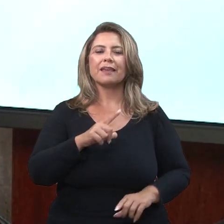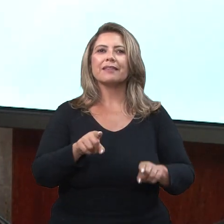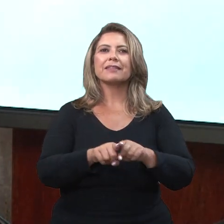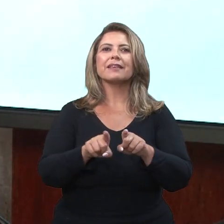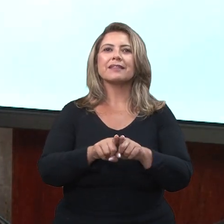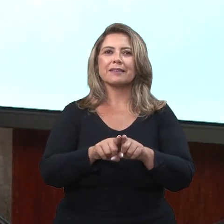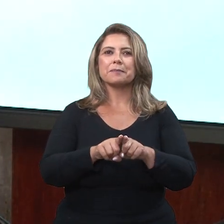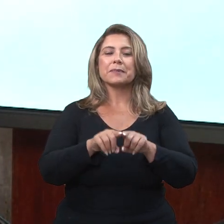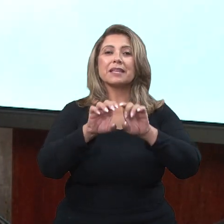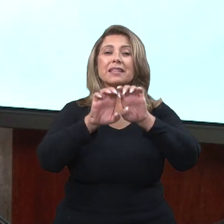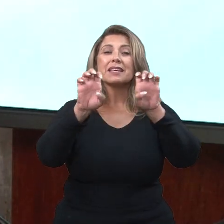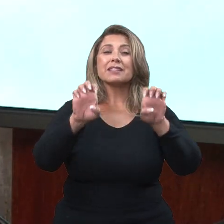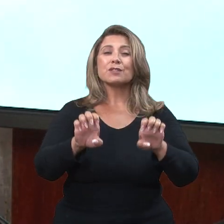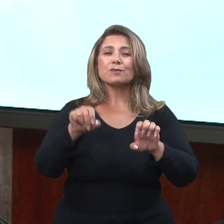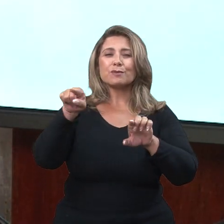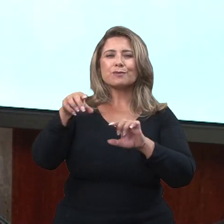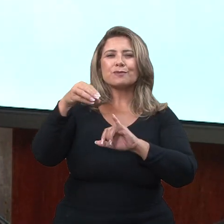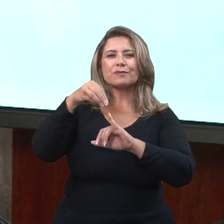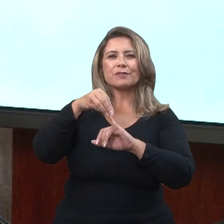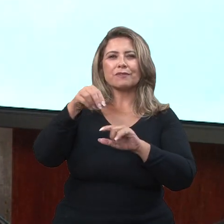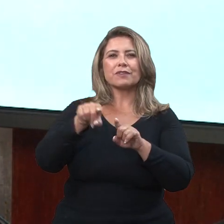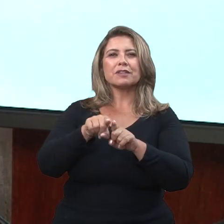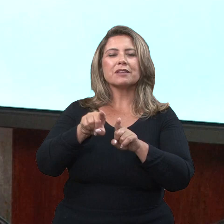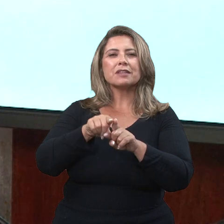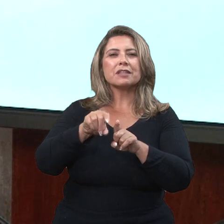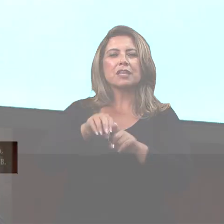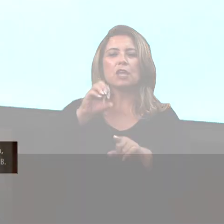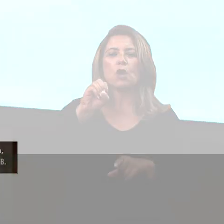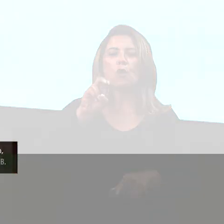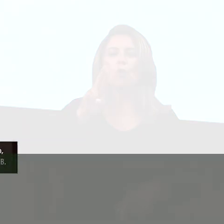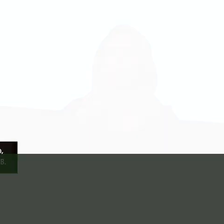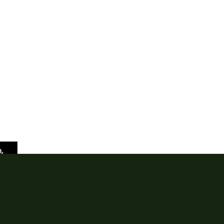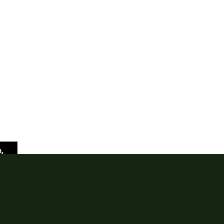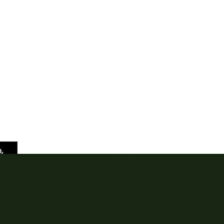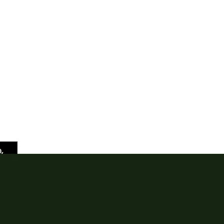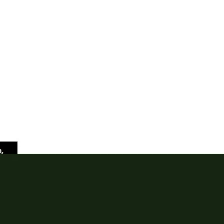a ouvidoria, que é o nosso canal formal e